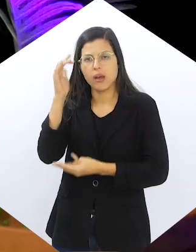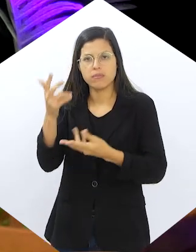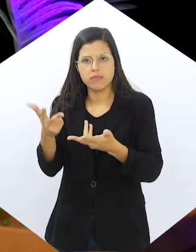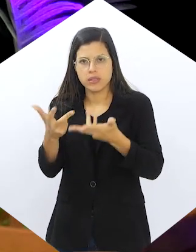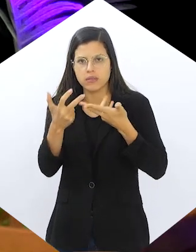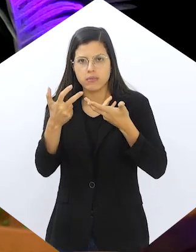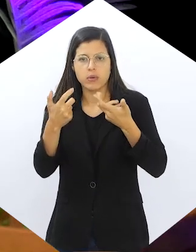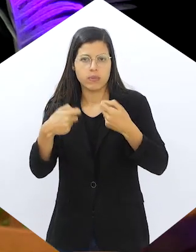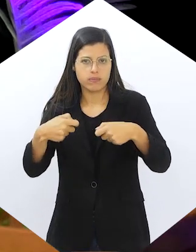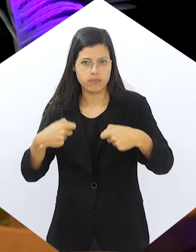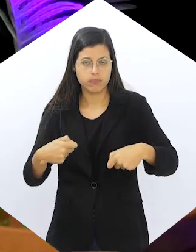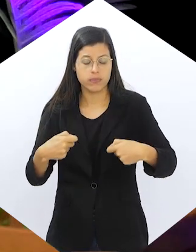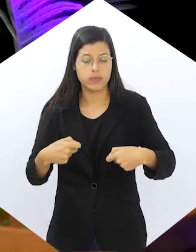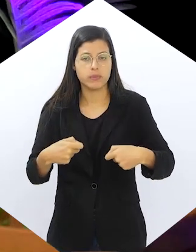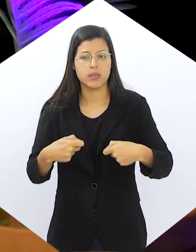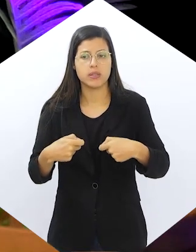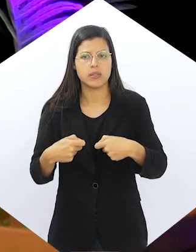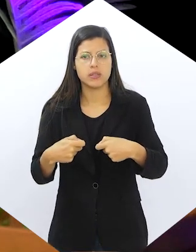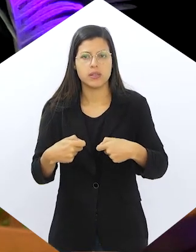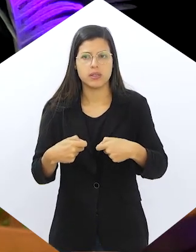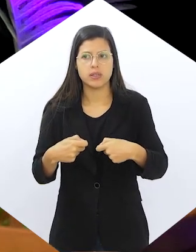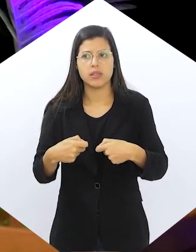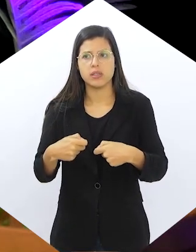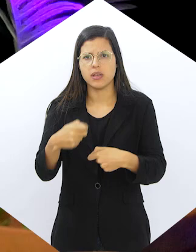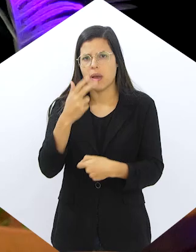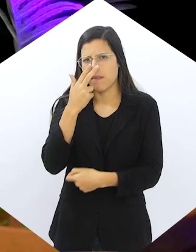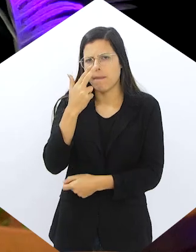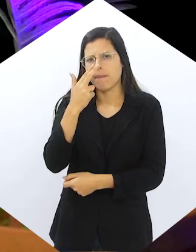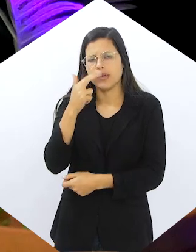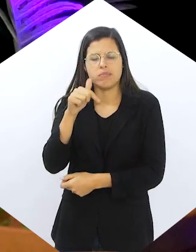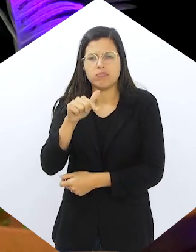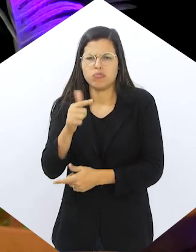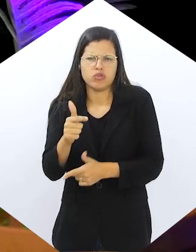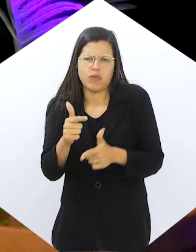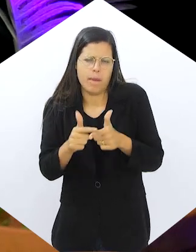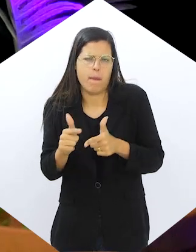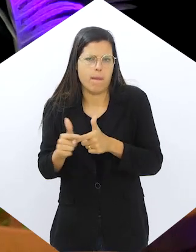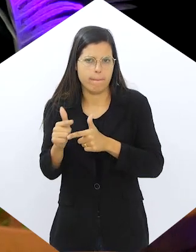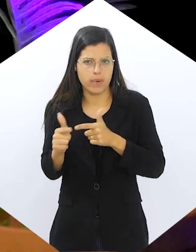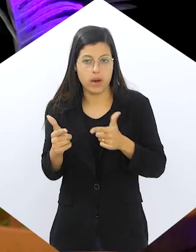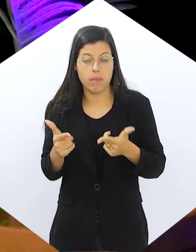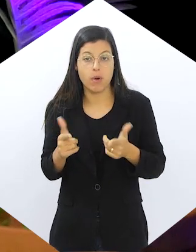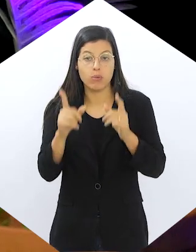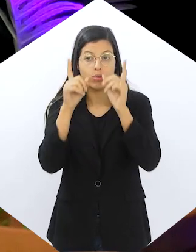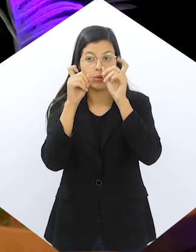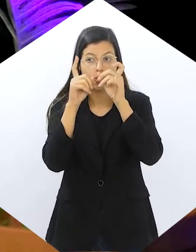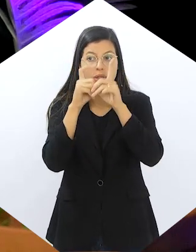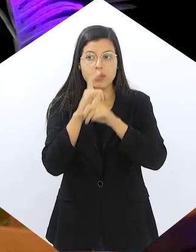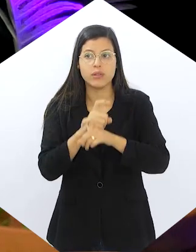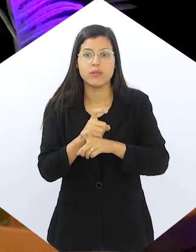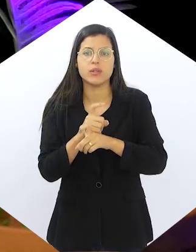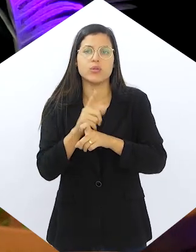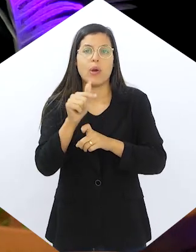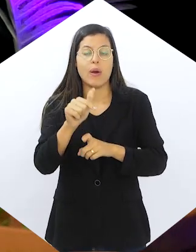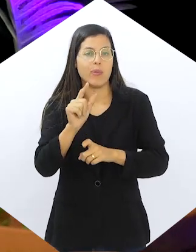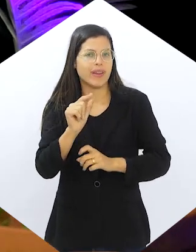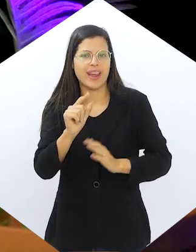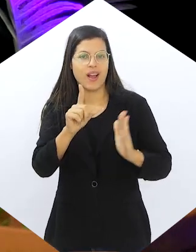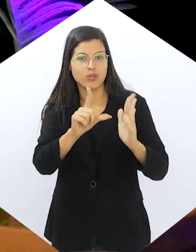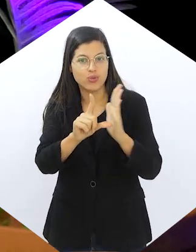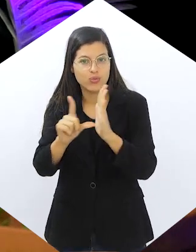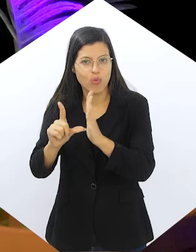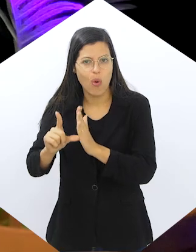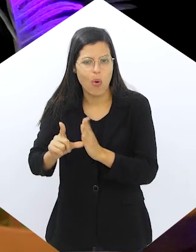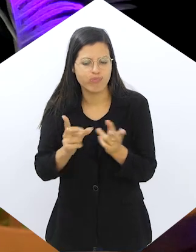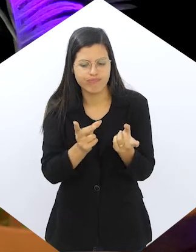bem, viram a necessidade e foi, teoricamente, sem problema nenhum. O difícil é o